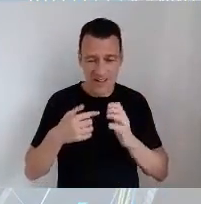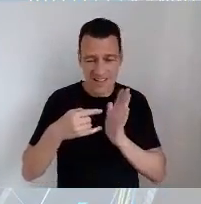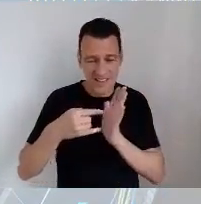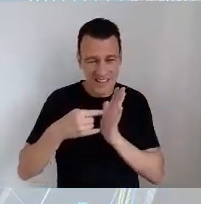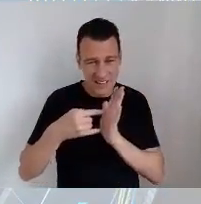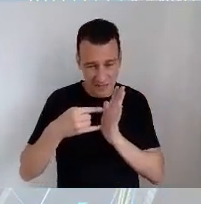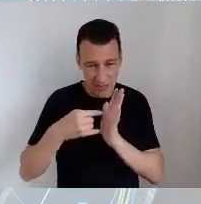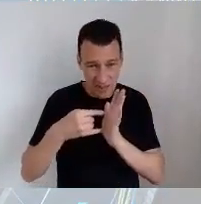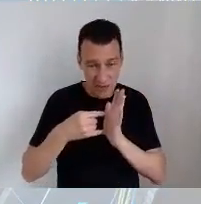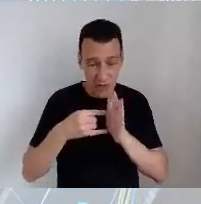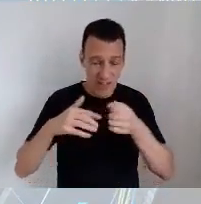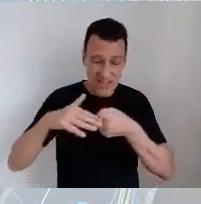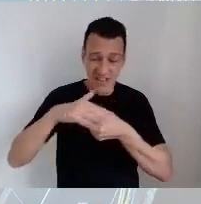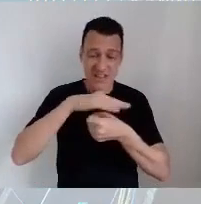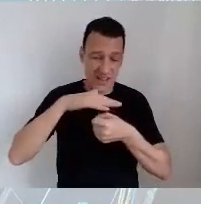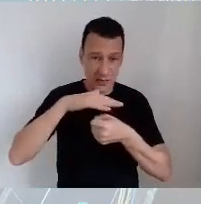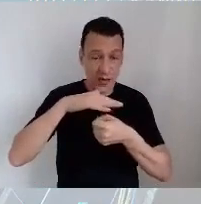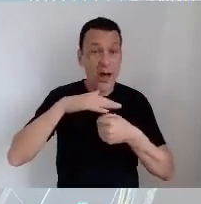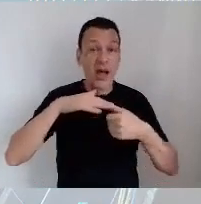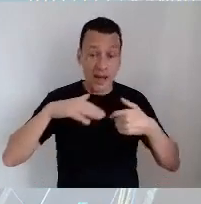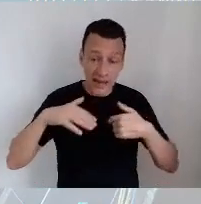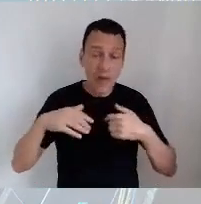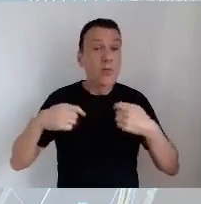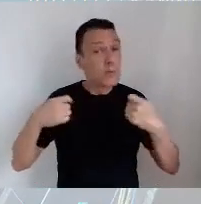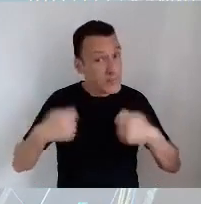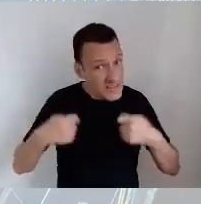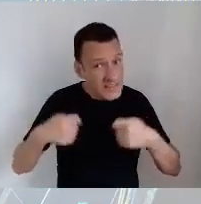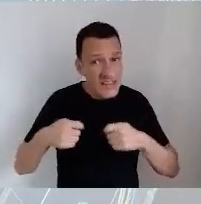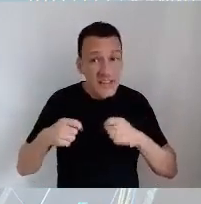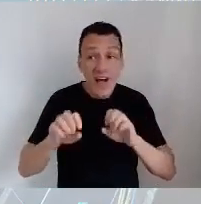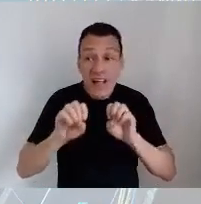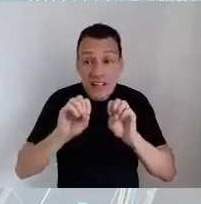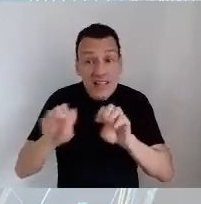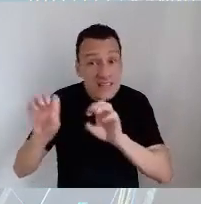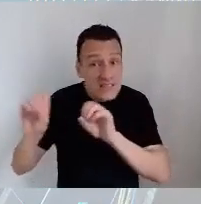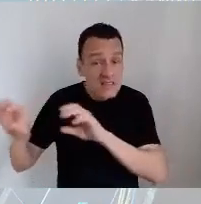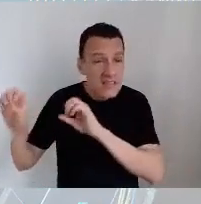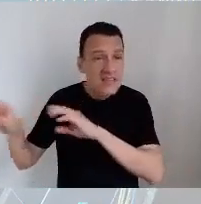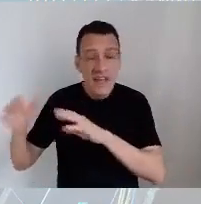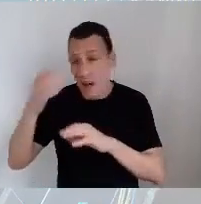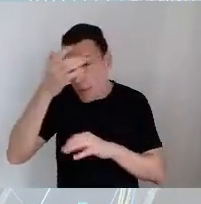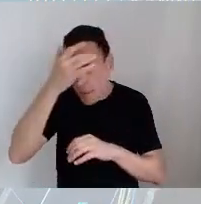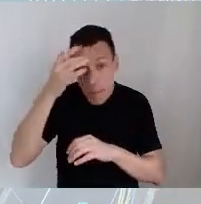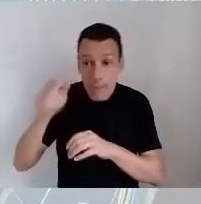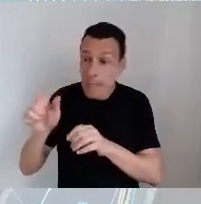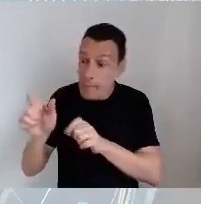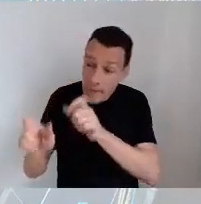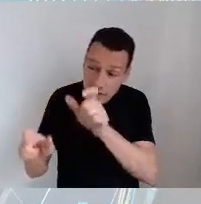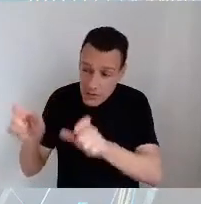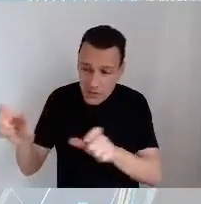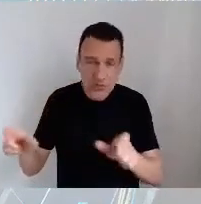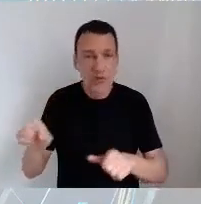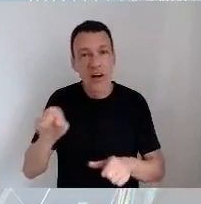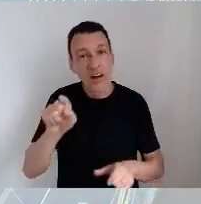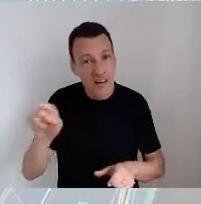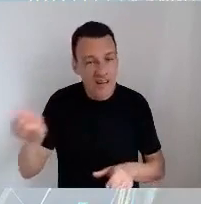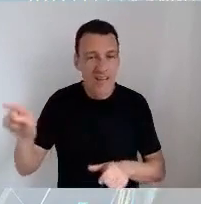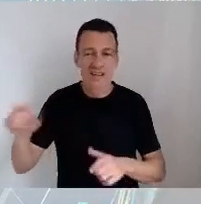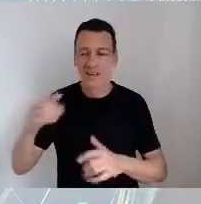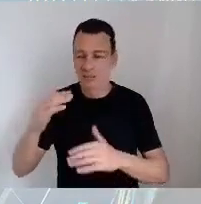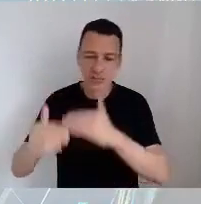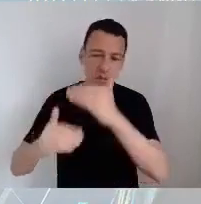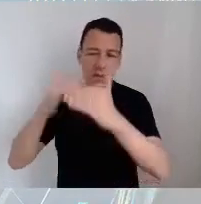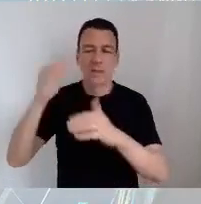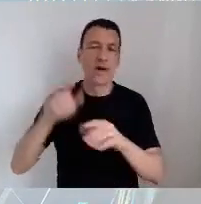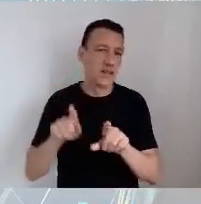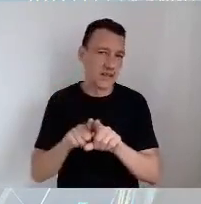gente então A ideia é falar mais sobre como desenvolver gente ou como que a gente consegue se organizar para ajudar quem tá